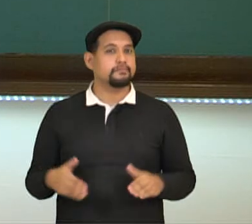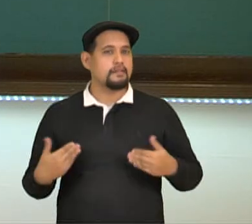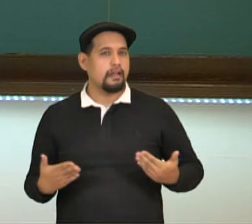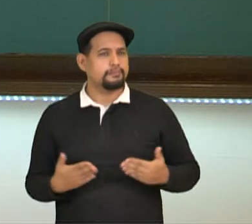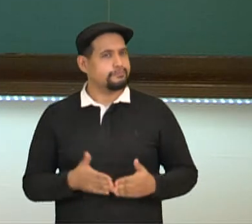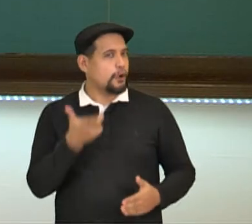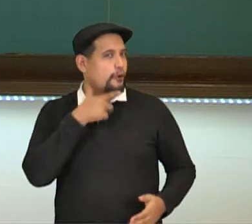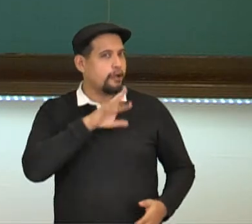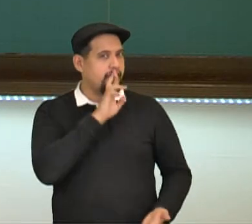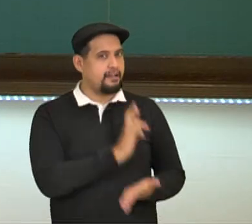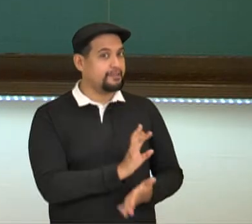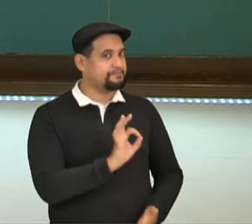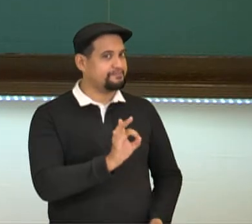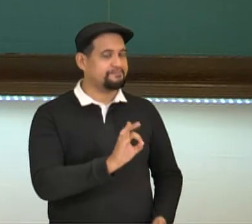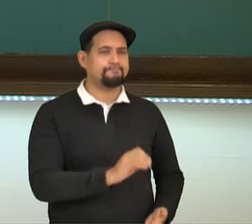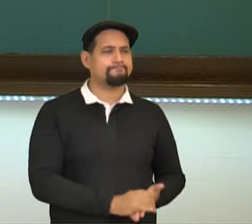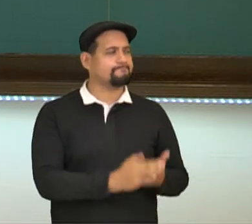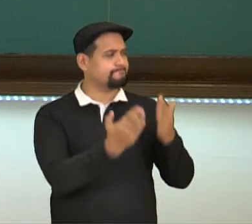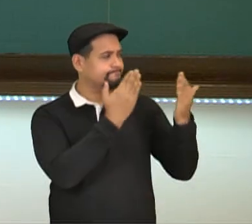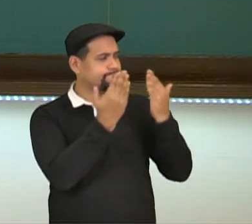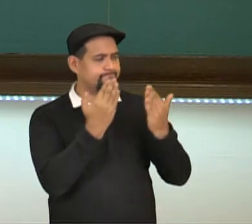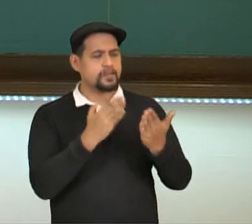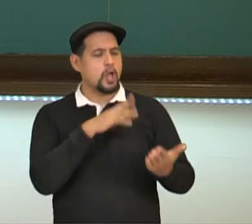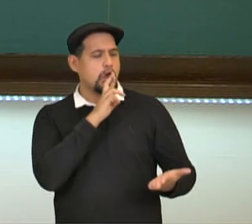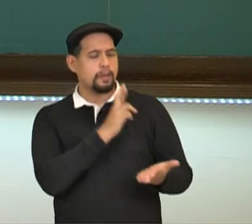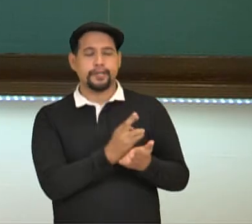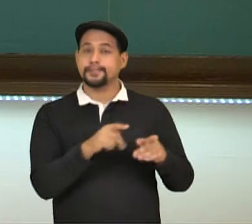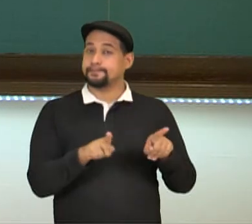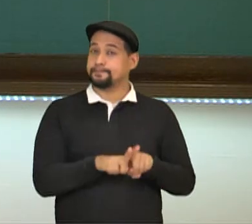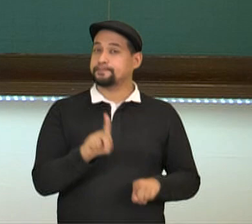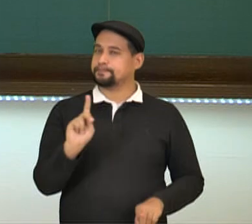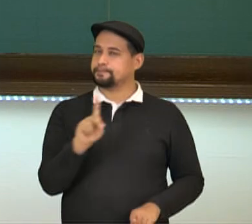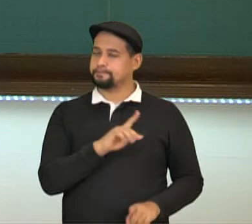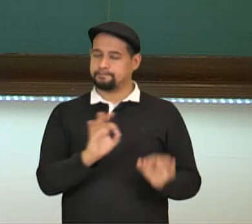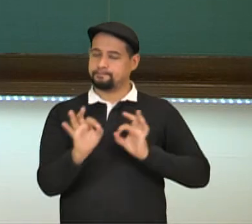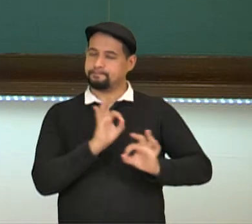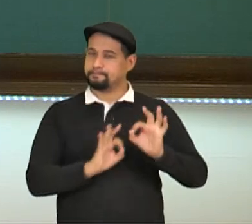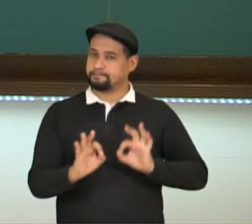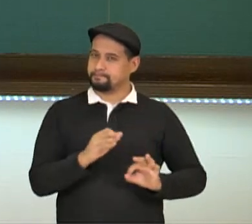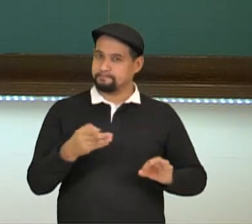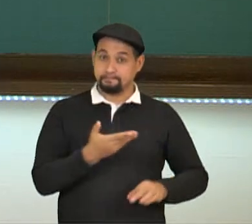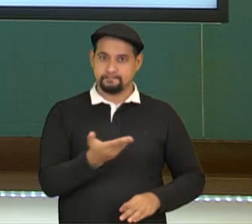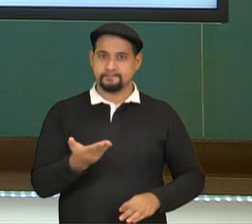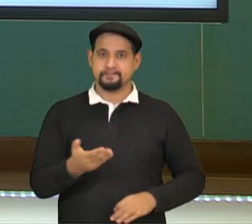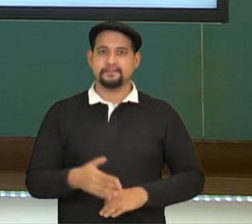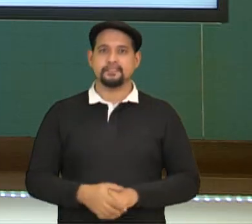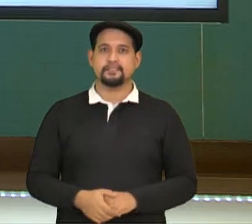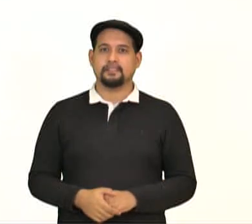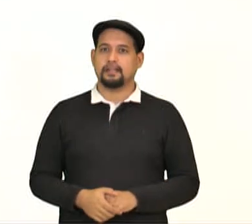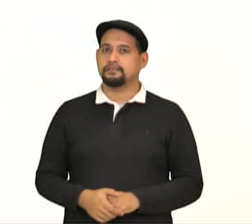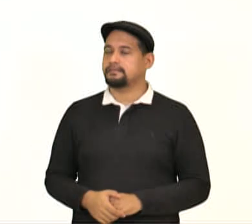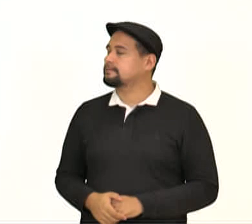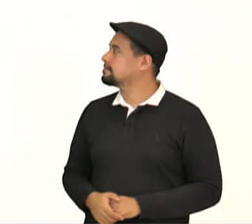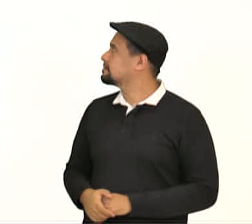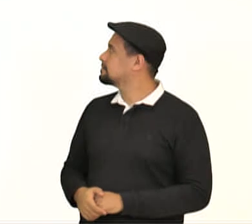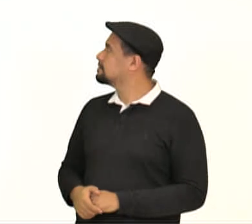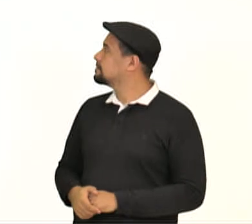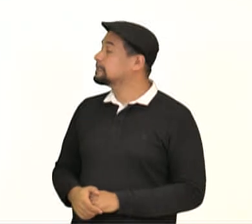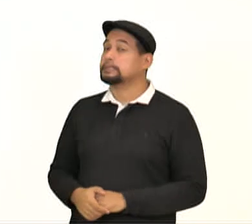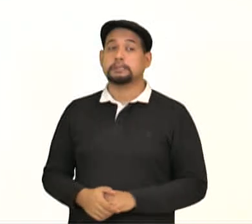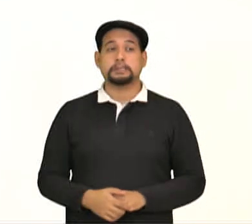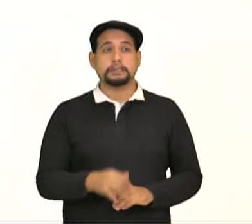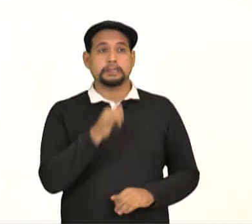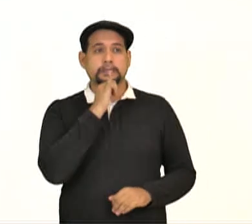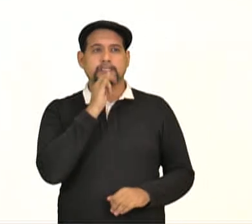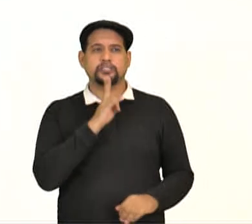E aí, pessoal, conseguiram responder? Vamos analisar então aqui a resposta que o professor preparou para vocês. Então, podemos considerar que seu